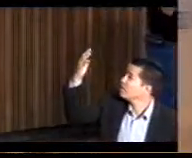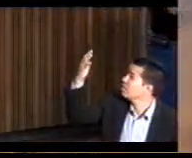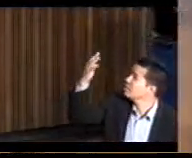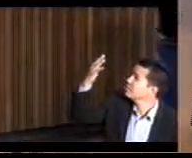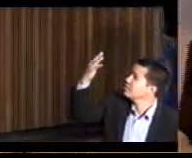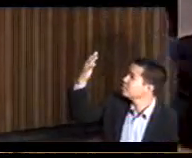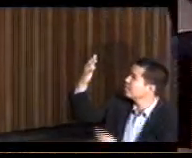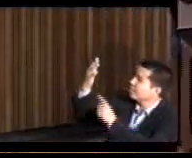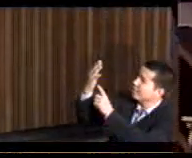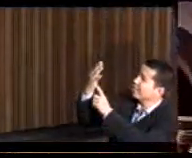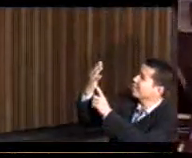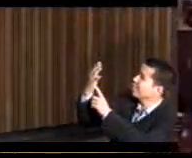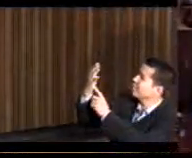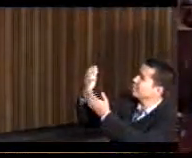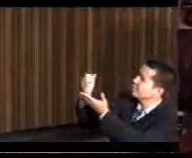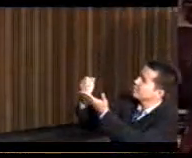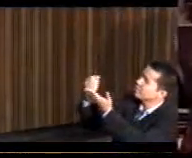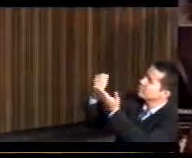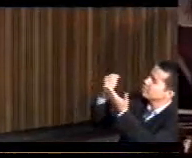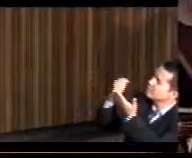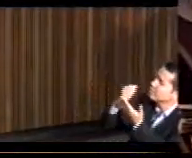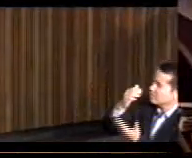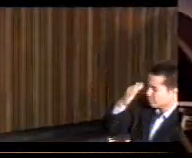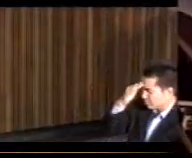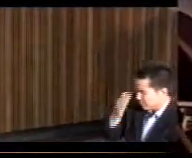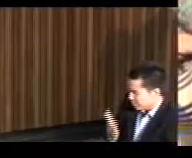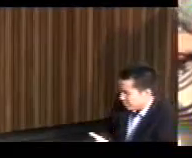Ela me dá